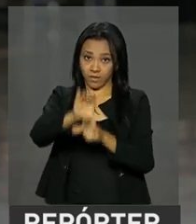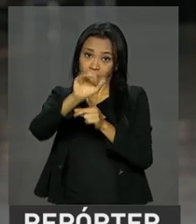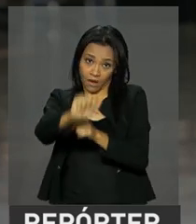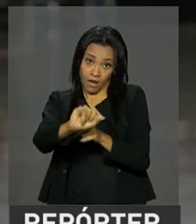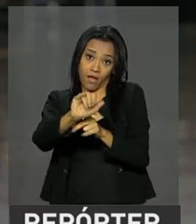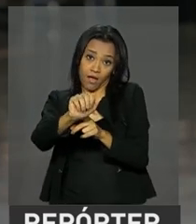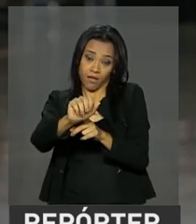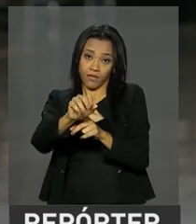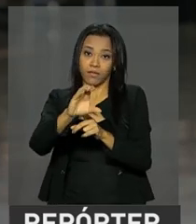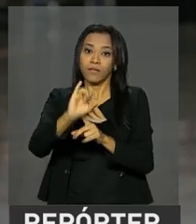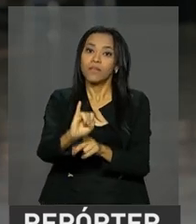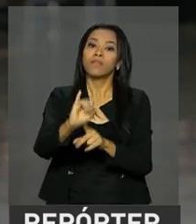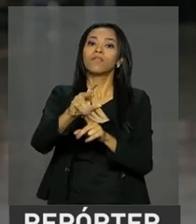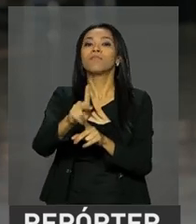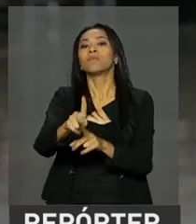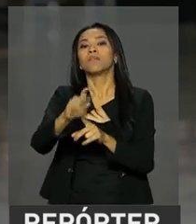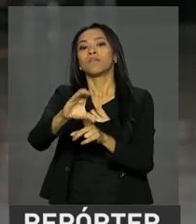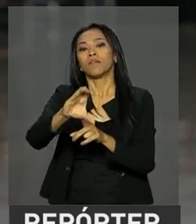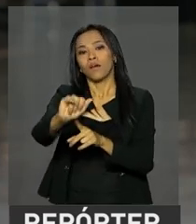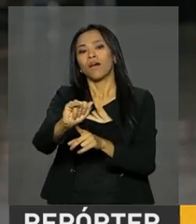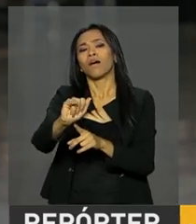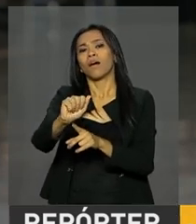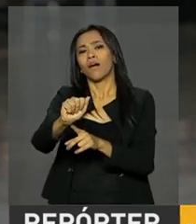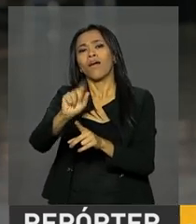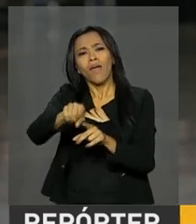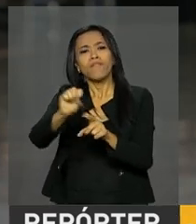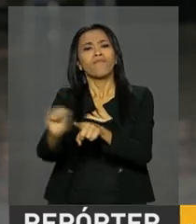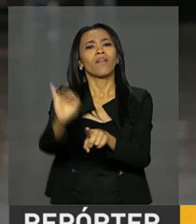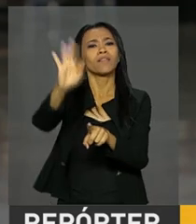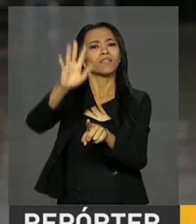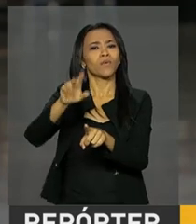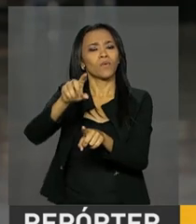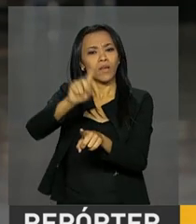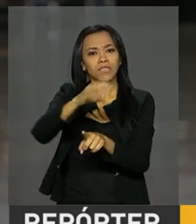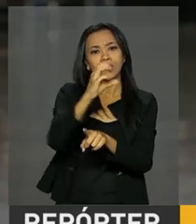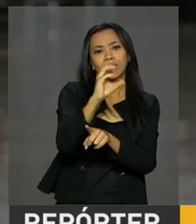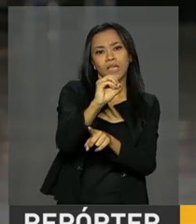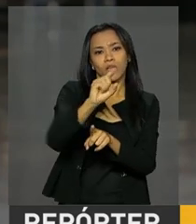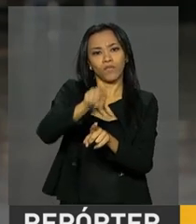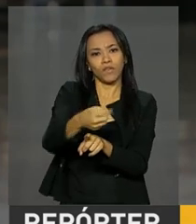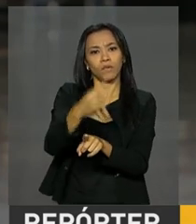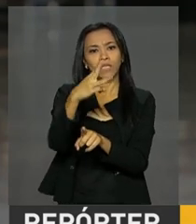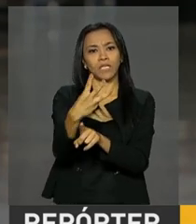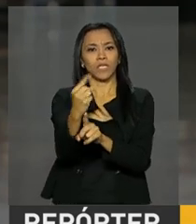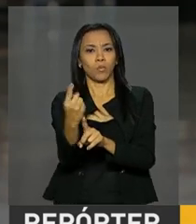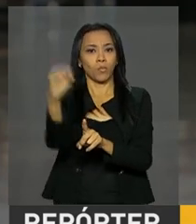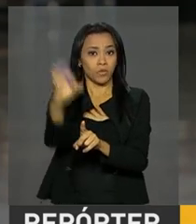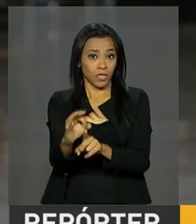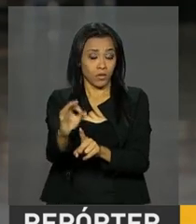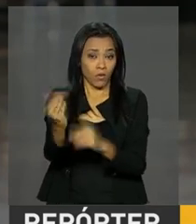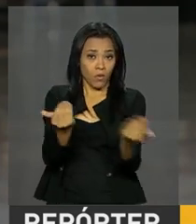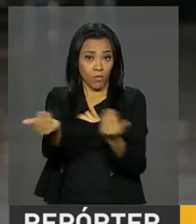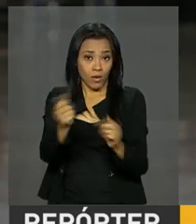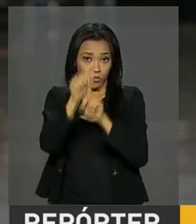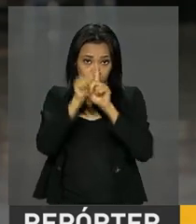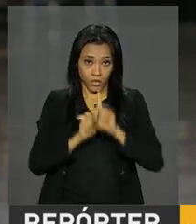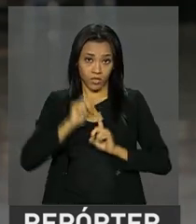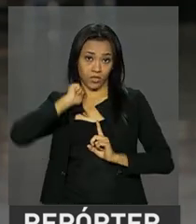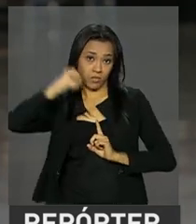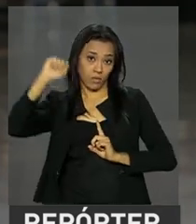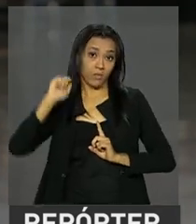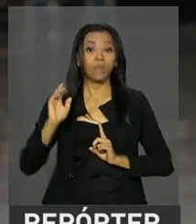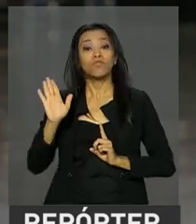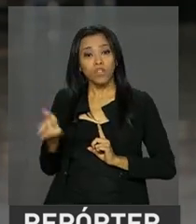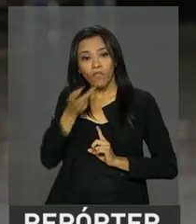inflação do país pro mês de maio esse índice ficou em 0,31 por se comparado com o mês de abril como você